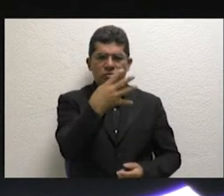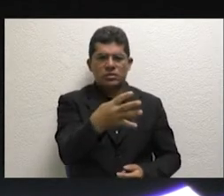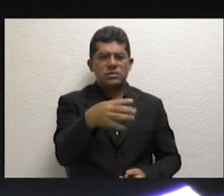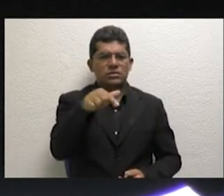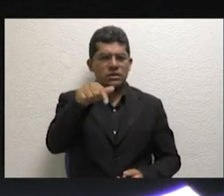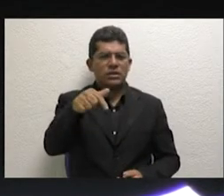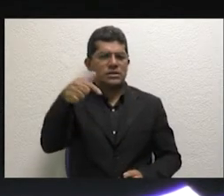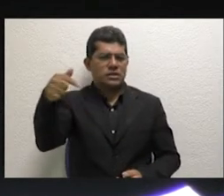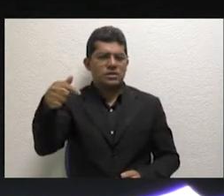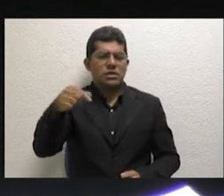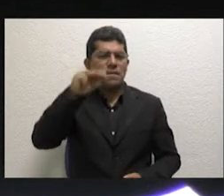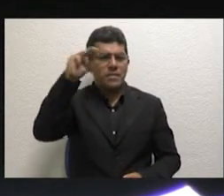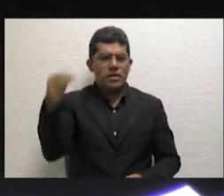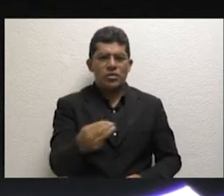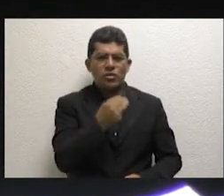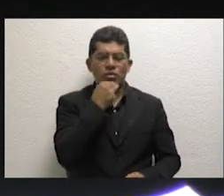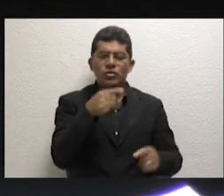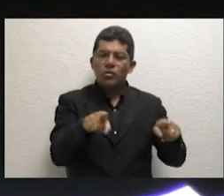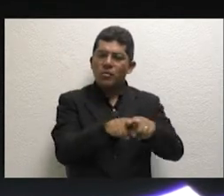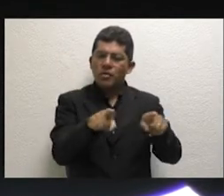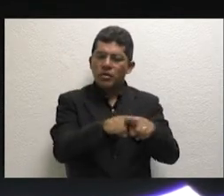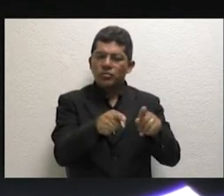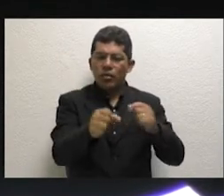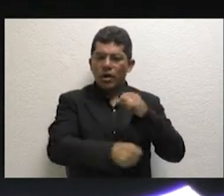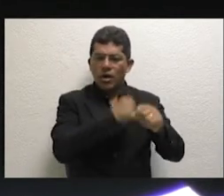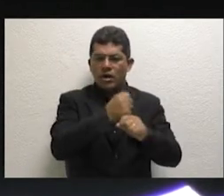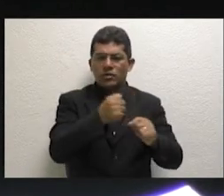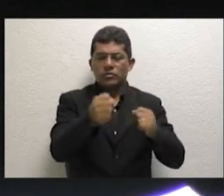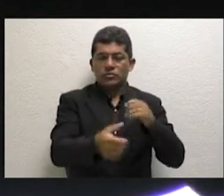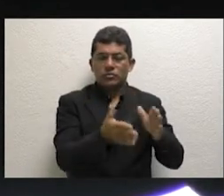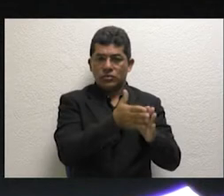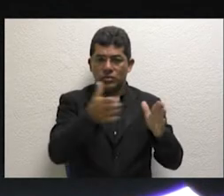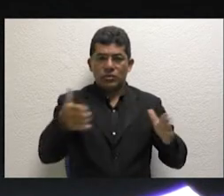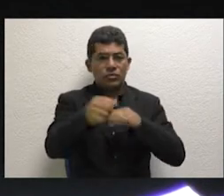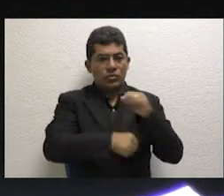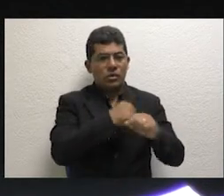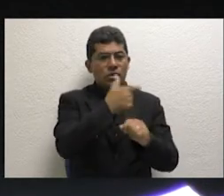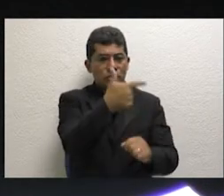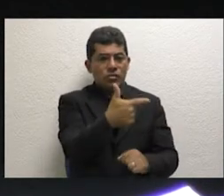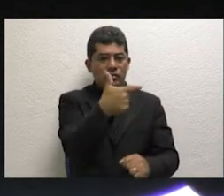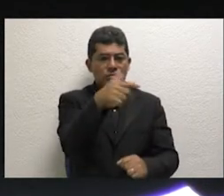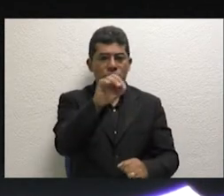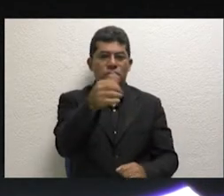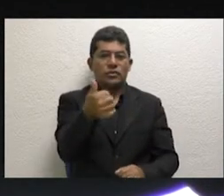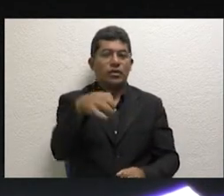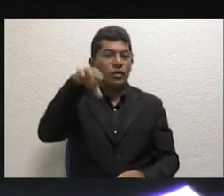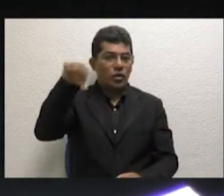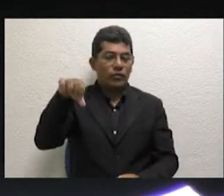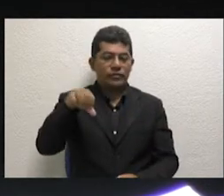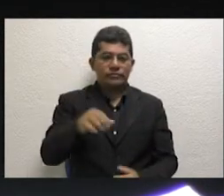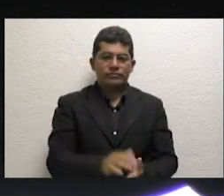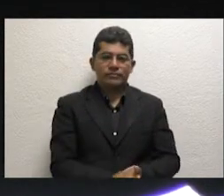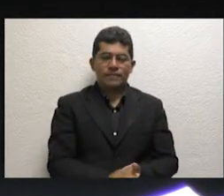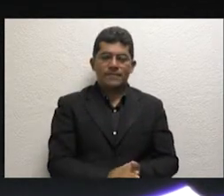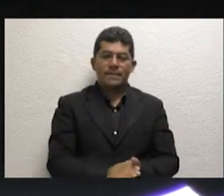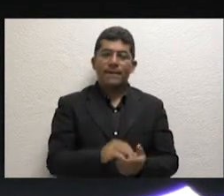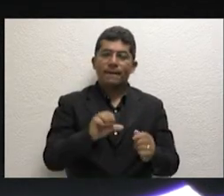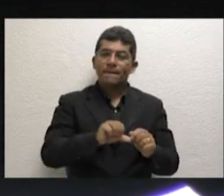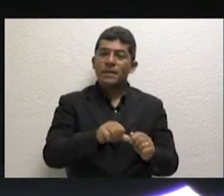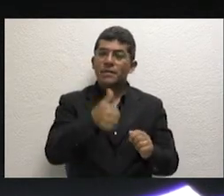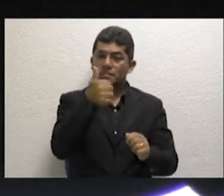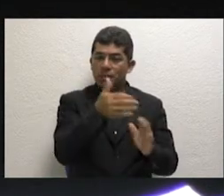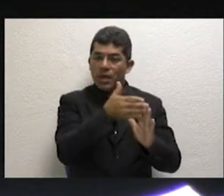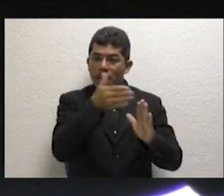milhões no mesmo período de 2019 ou seja nesse primeiro trimestre e o que